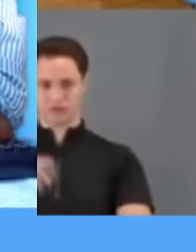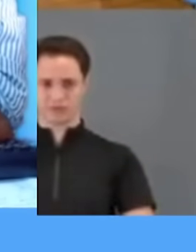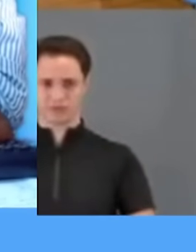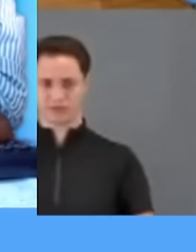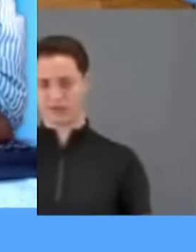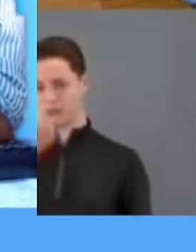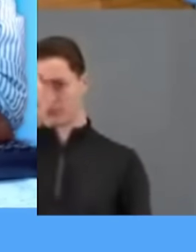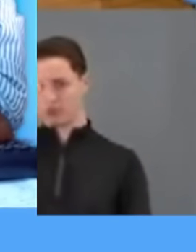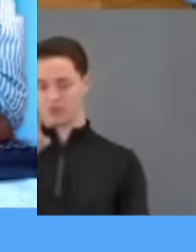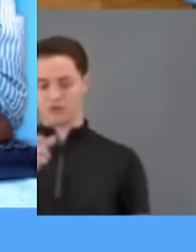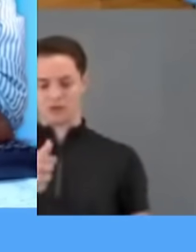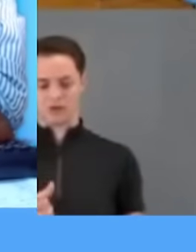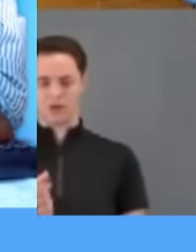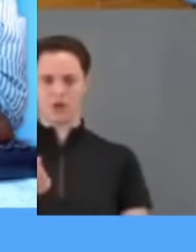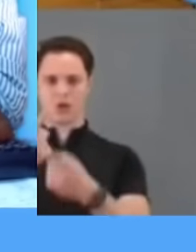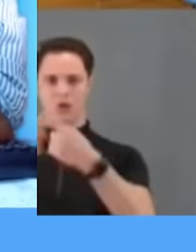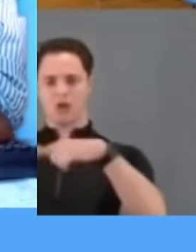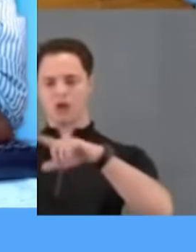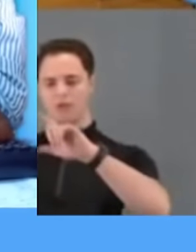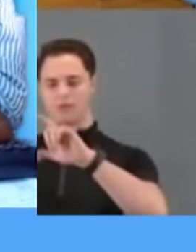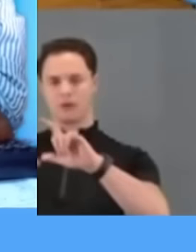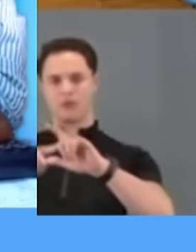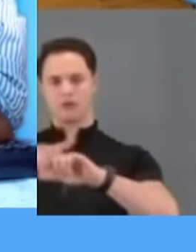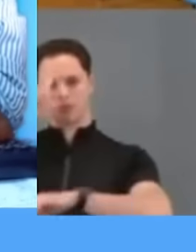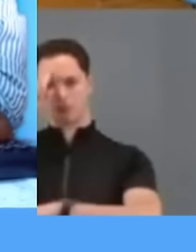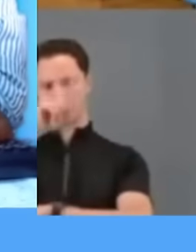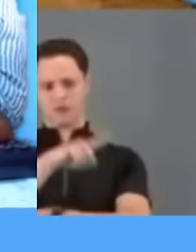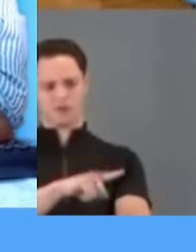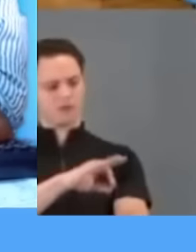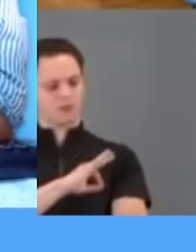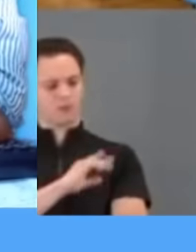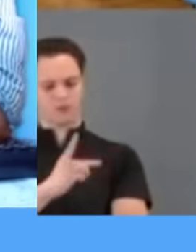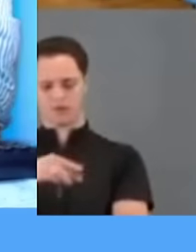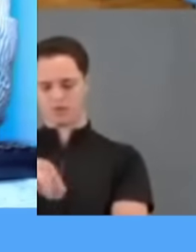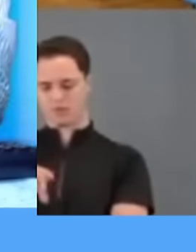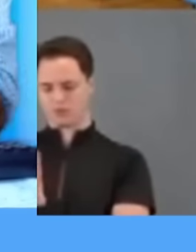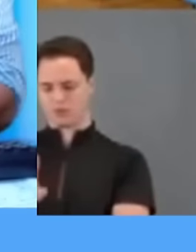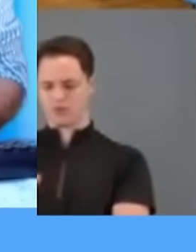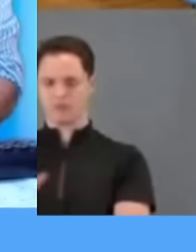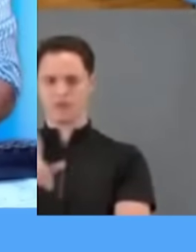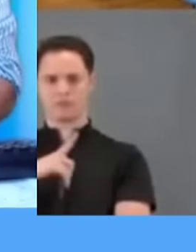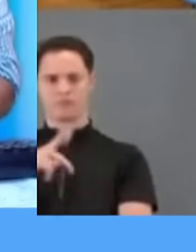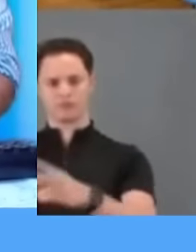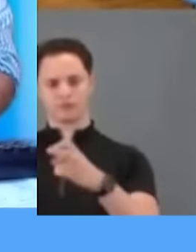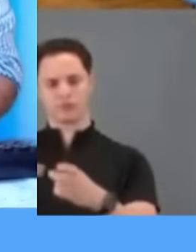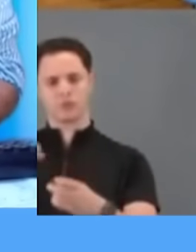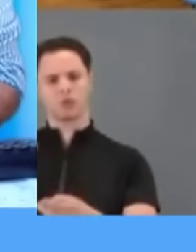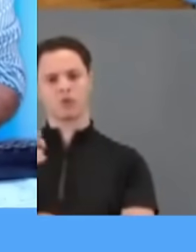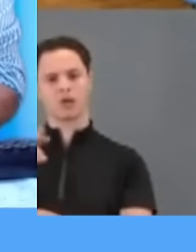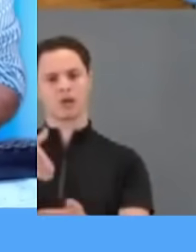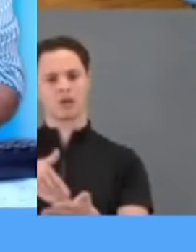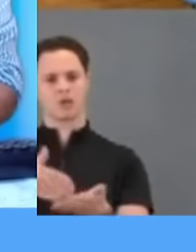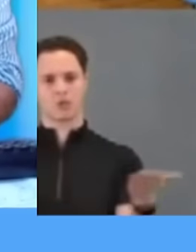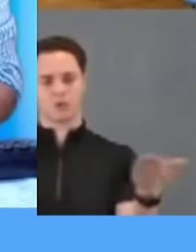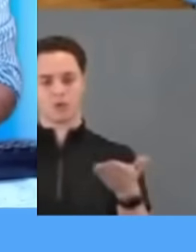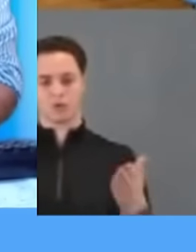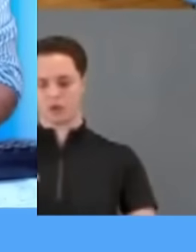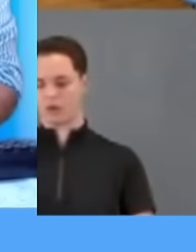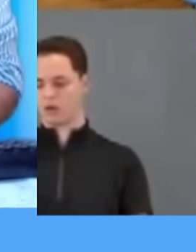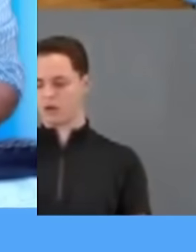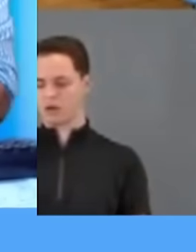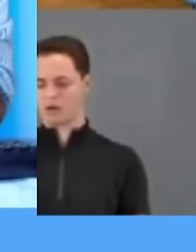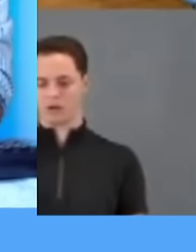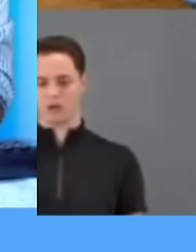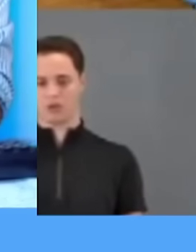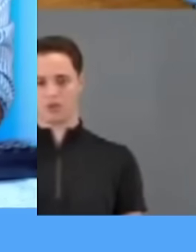6, a ABIN também enviou ao comando da Polícia Militar e a vários. Persistem as chamadas de caravana, congresso e paralisações.